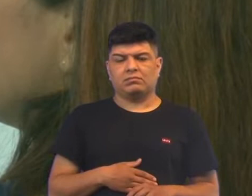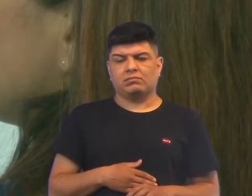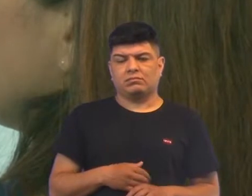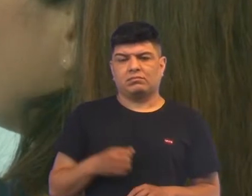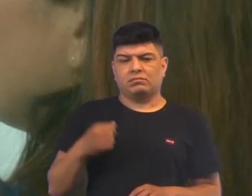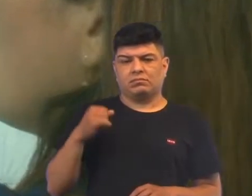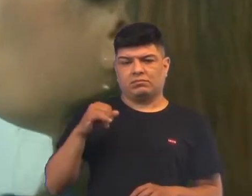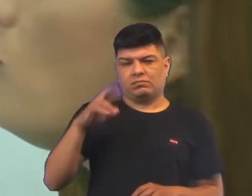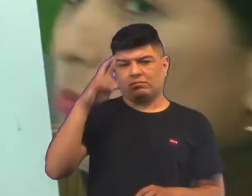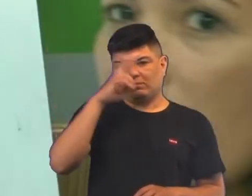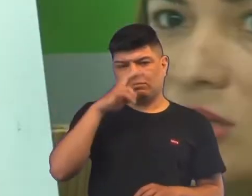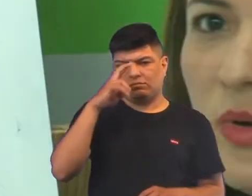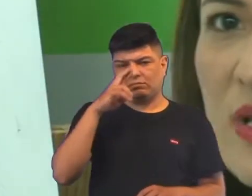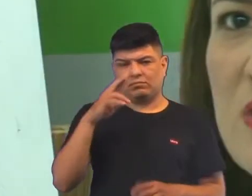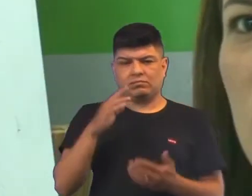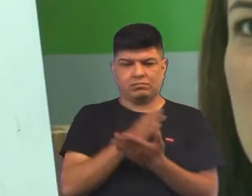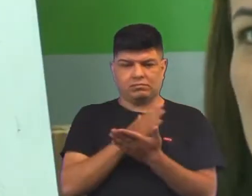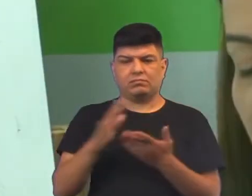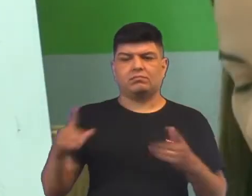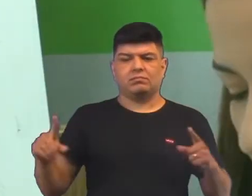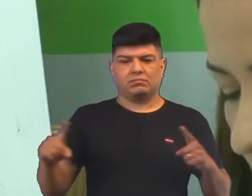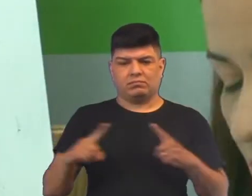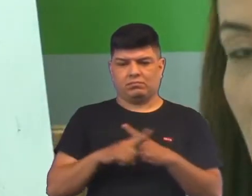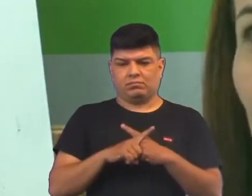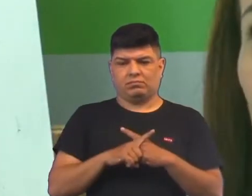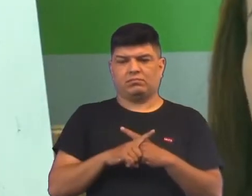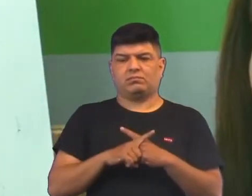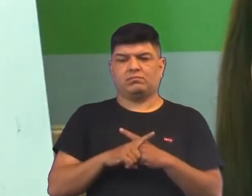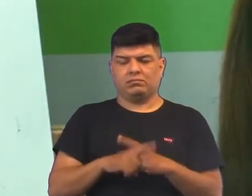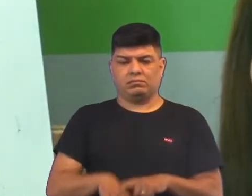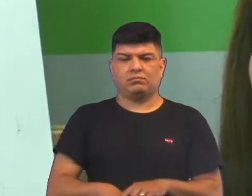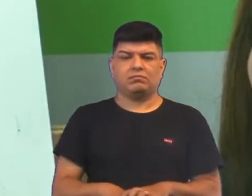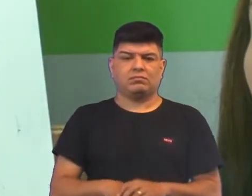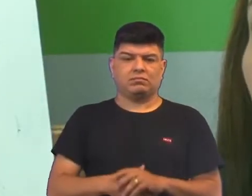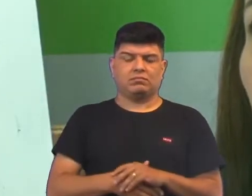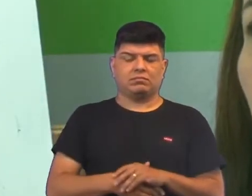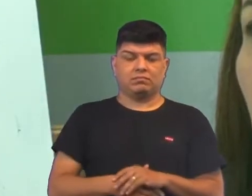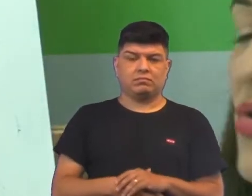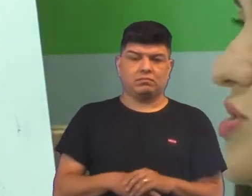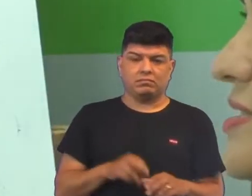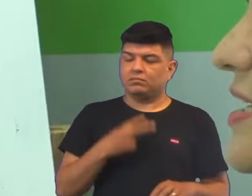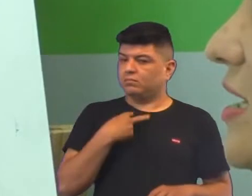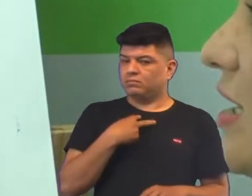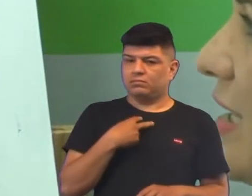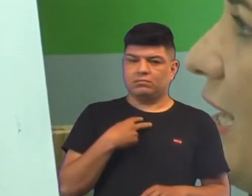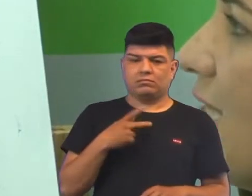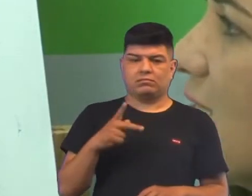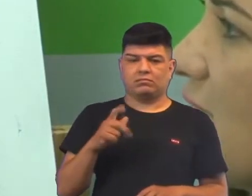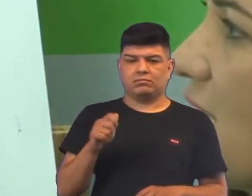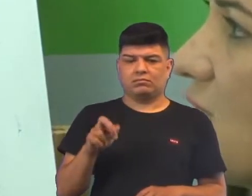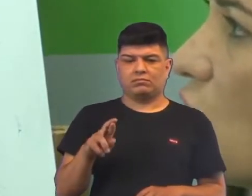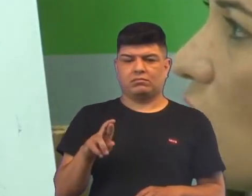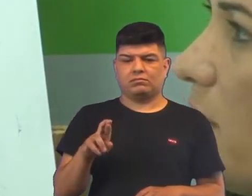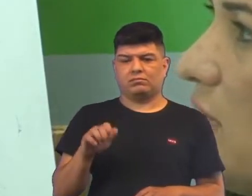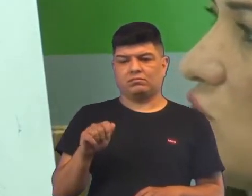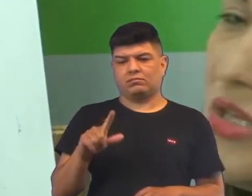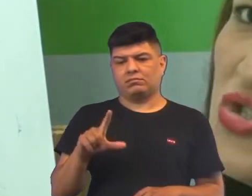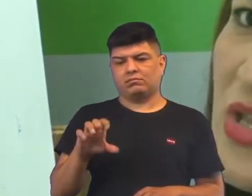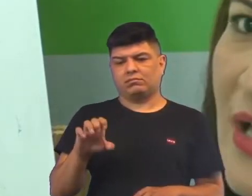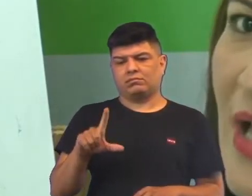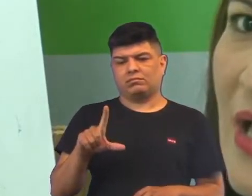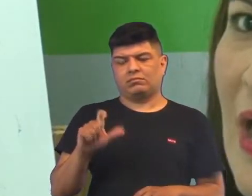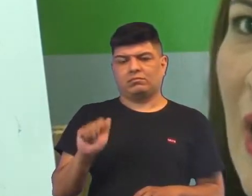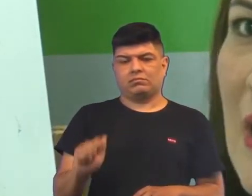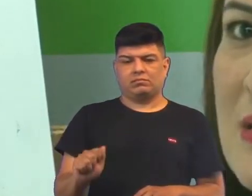Se você observar, em algum momento elas vão se cruzar. Então, não posso dizer que essas retas que eu acabei